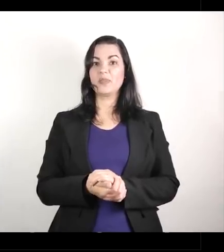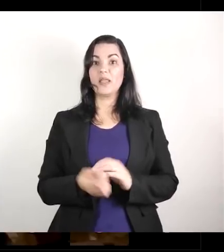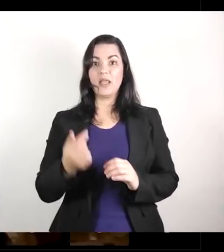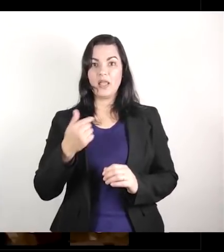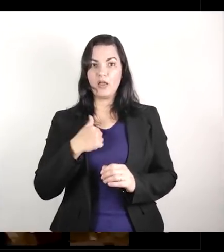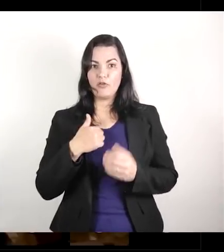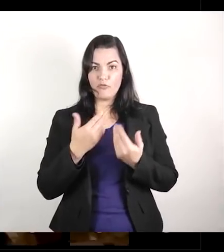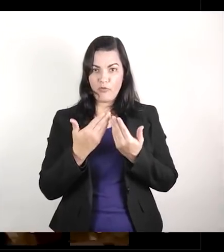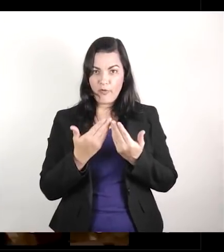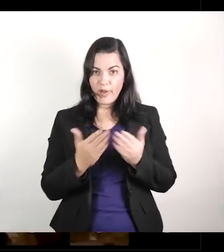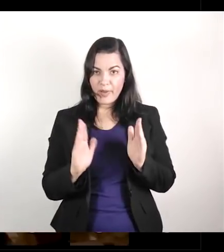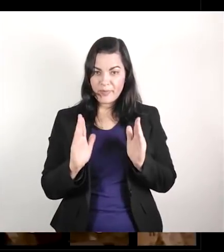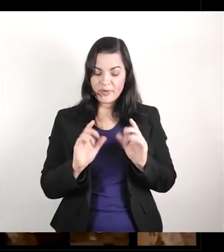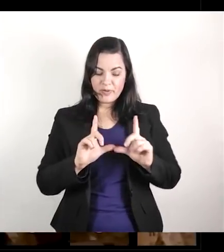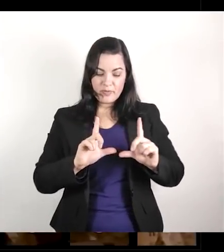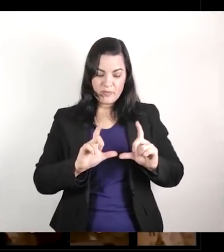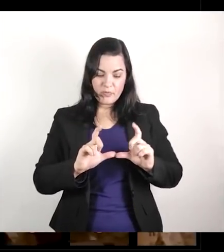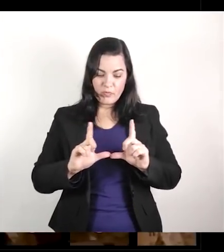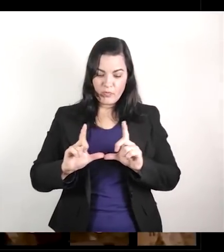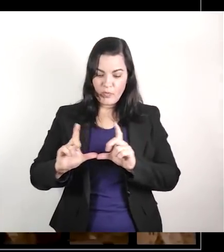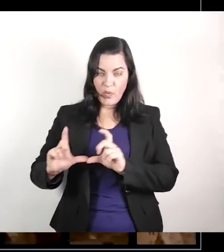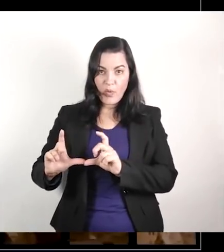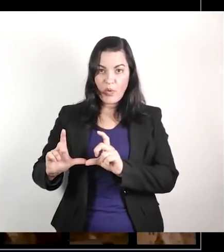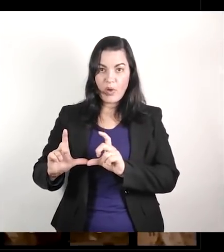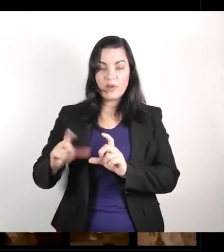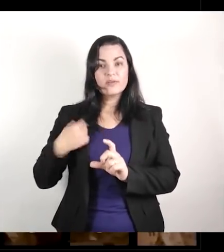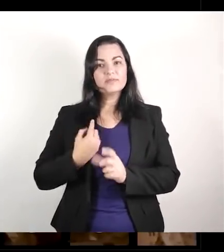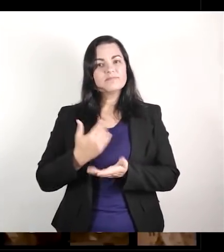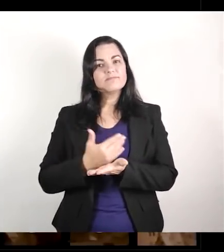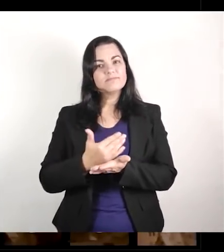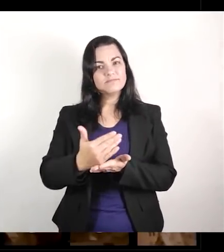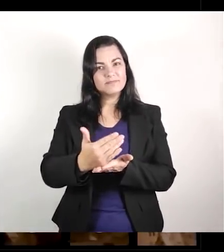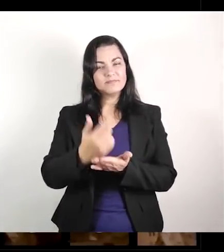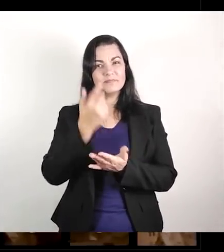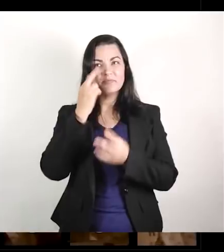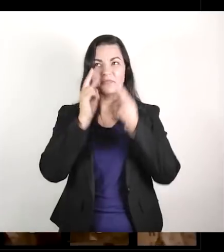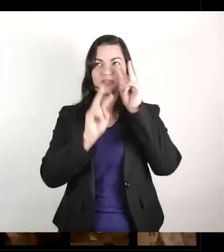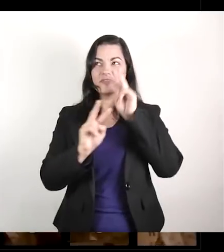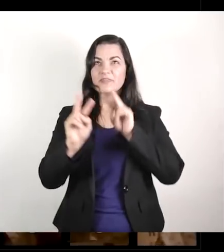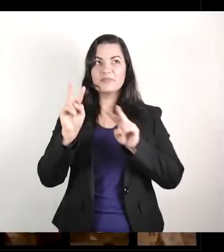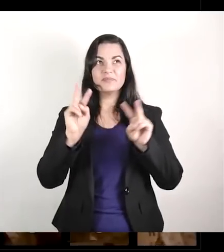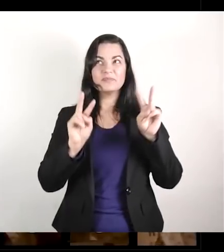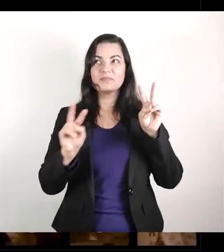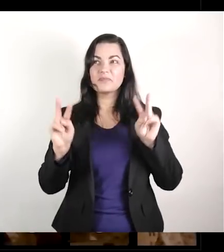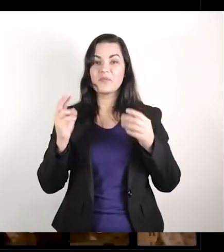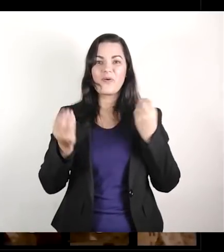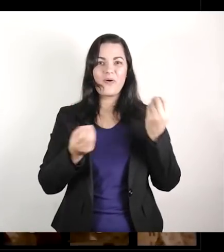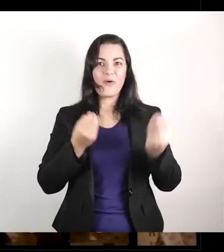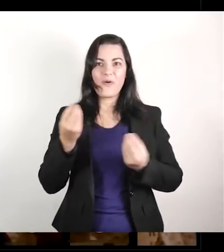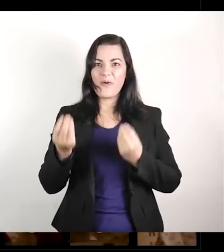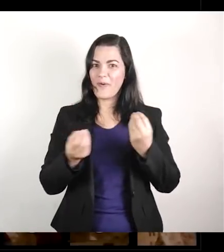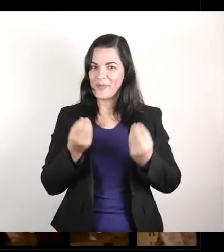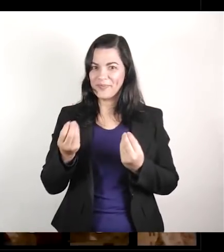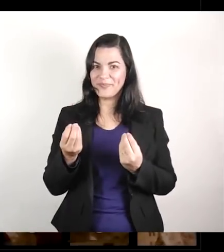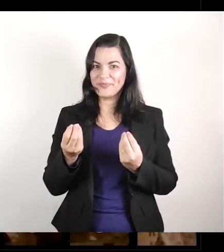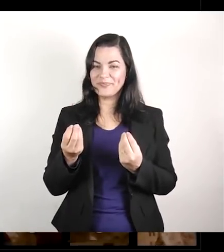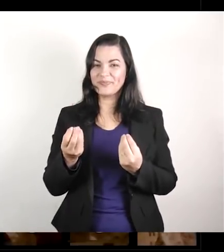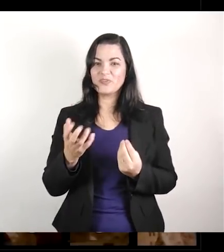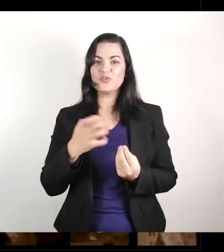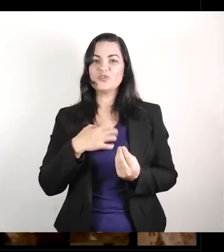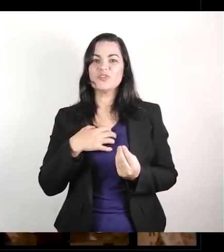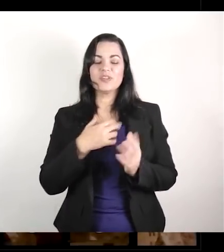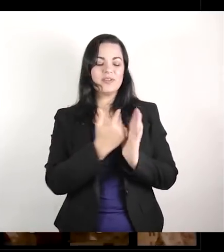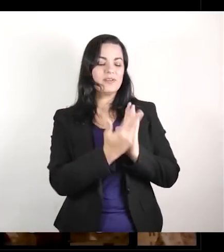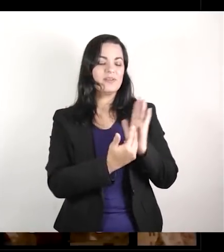vai abrir aqui algumas imagens e nós vamos começar a ver quais são e como são